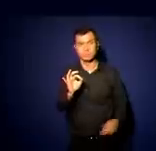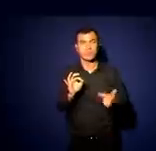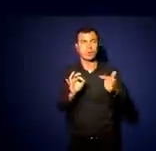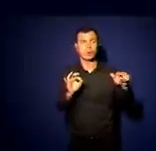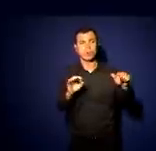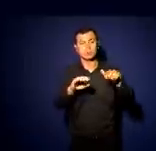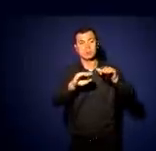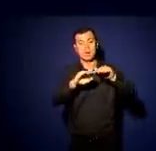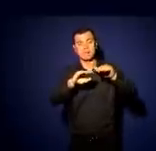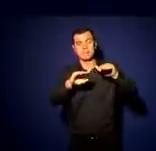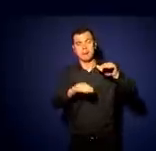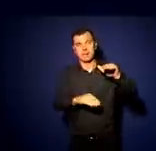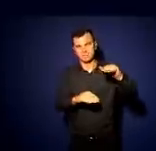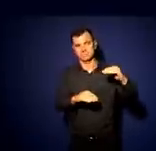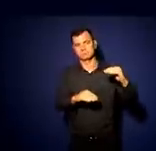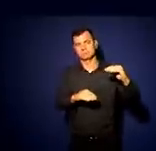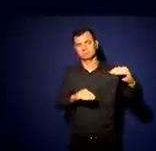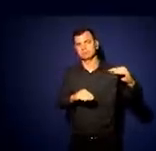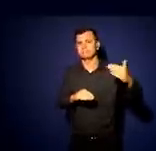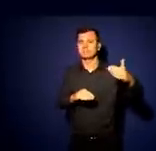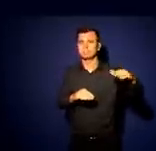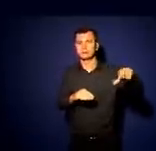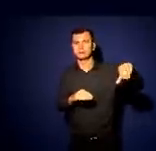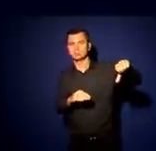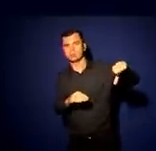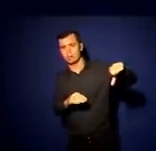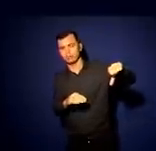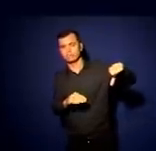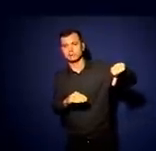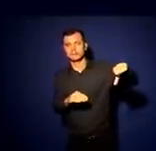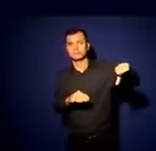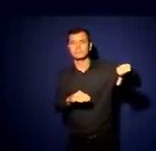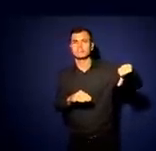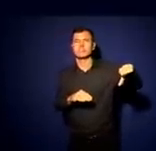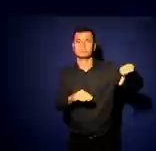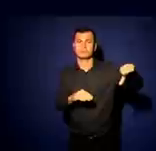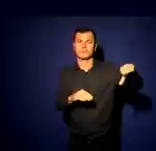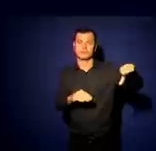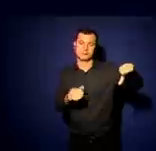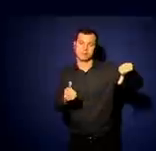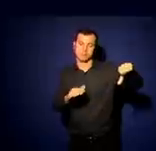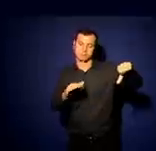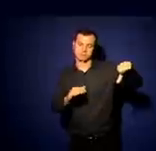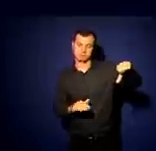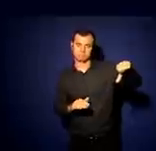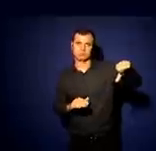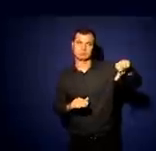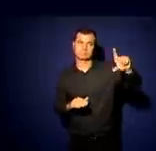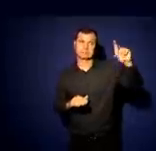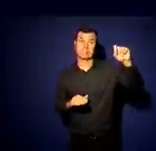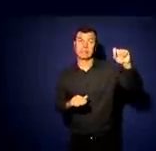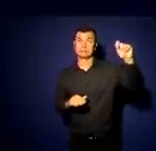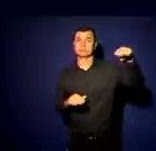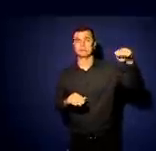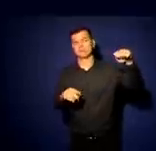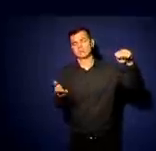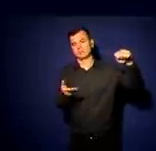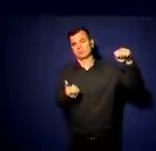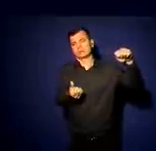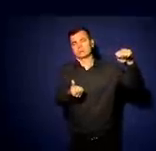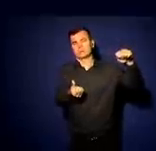histórica que roda em torno de 9 normalmente é um underway mesmo mas abaixo do potencial que é 10 ou seja